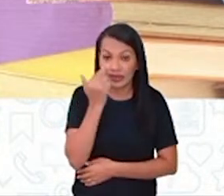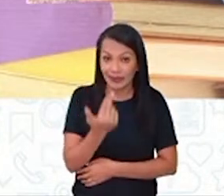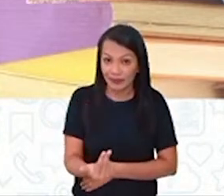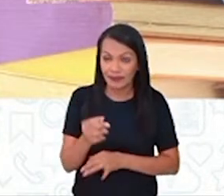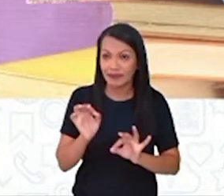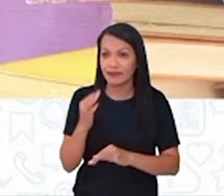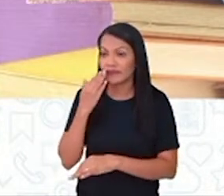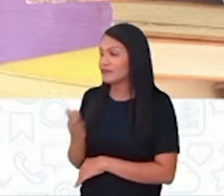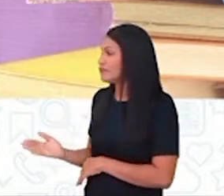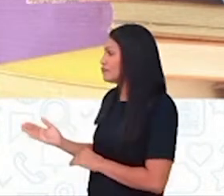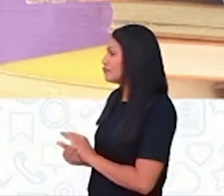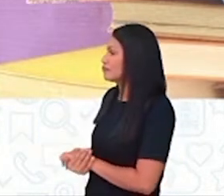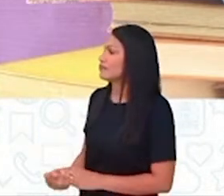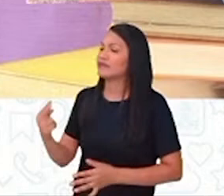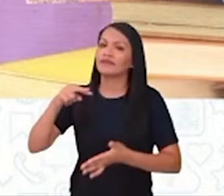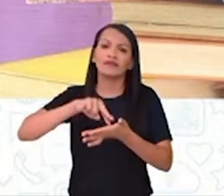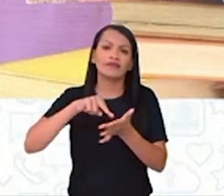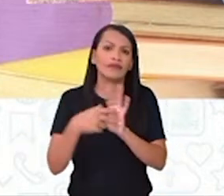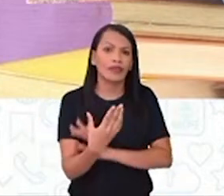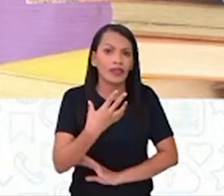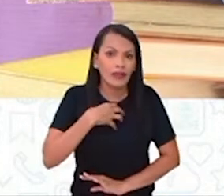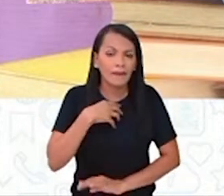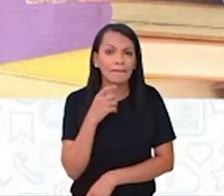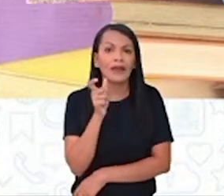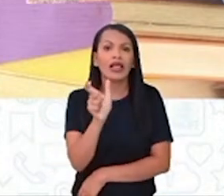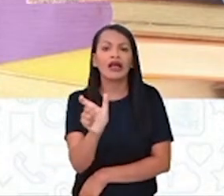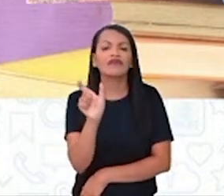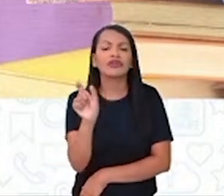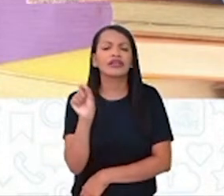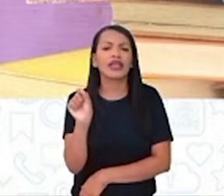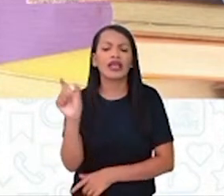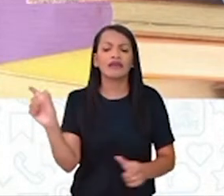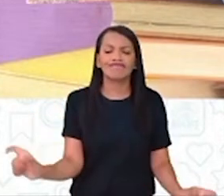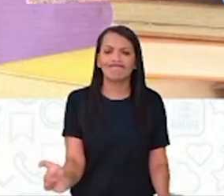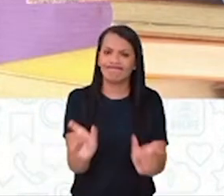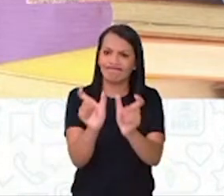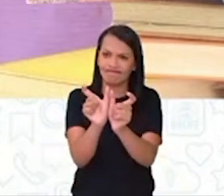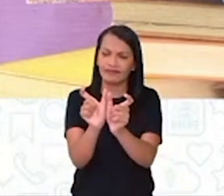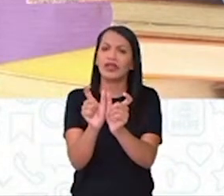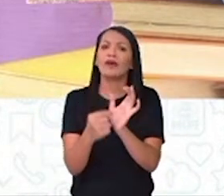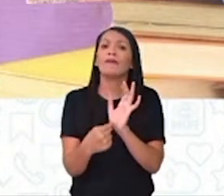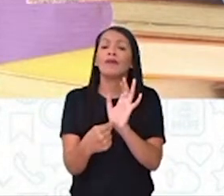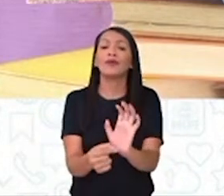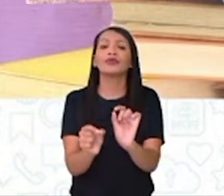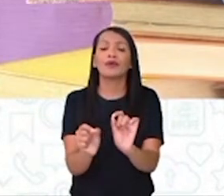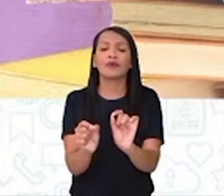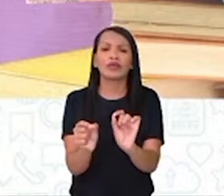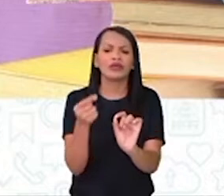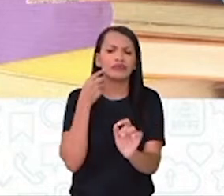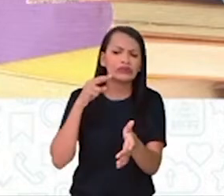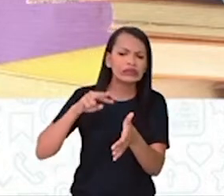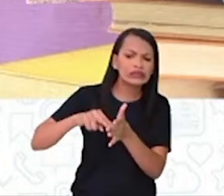campo semântico é um conjunto de palavras que são associadas por expressarem um sentido